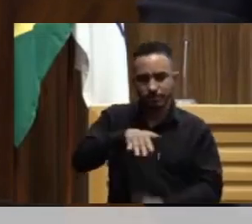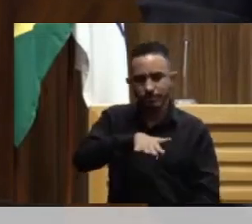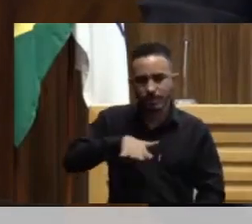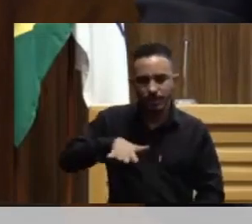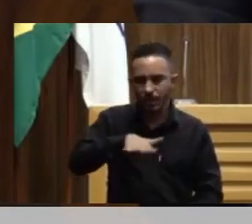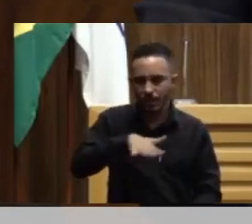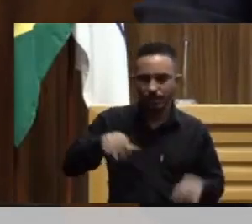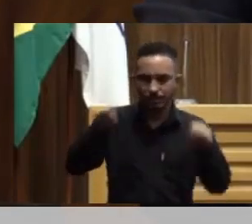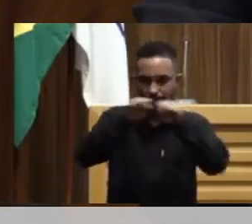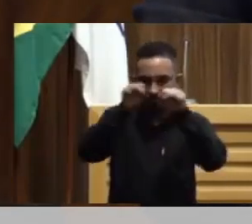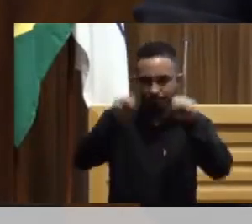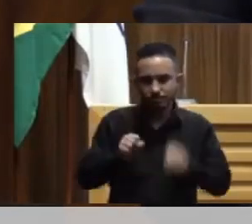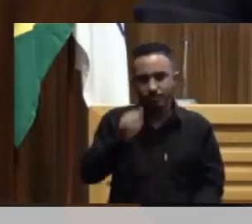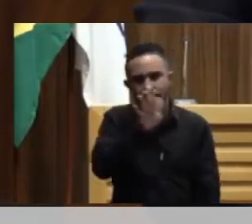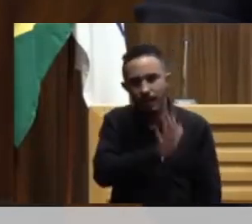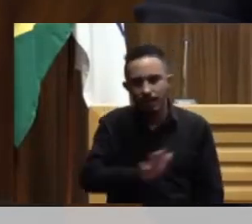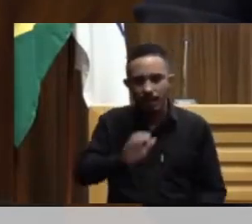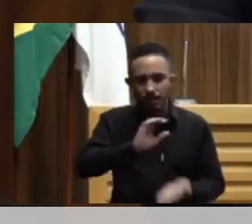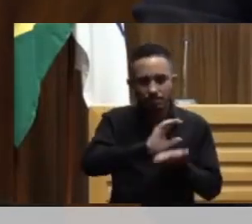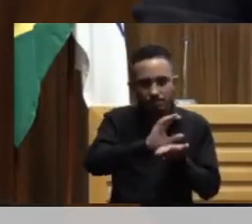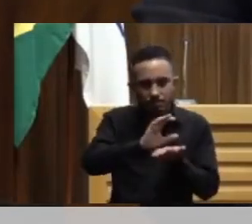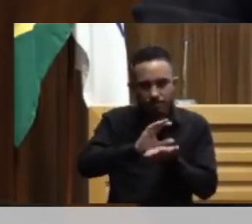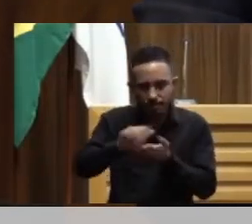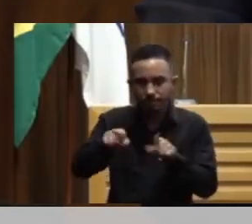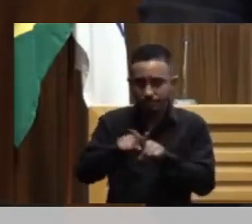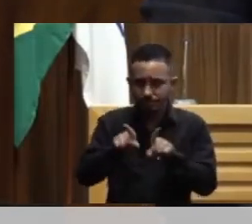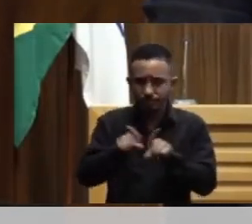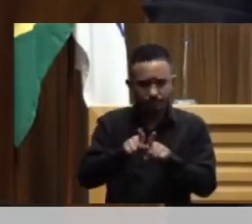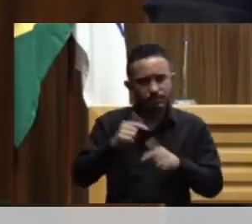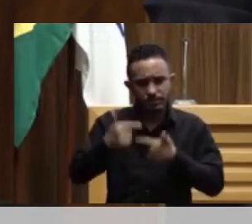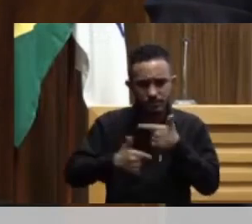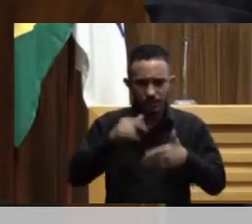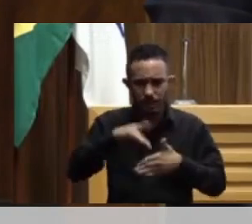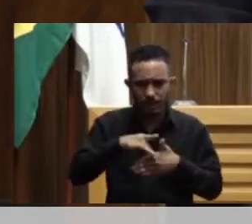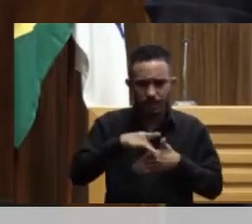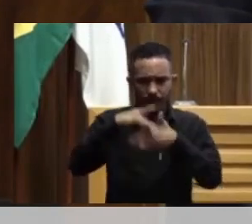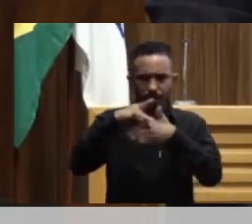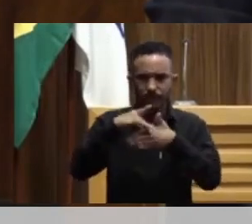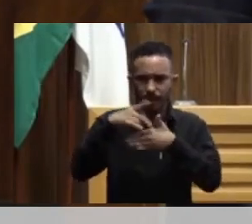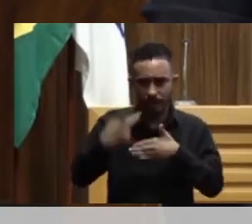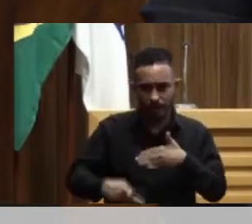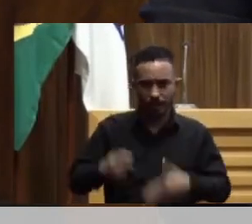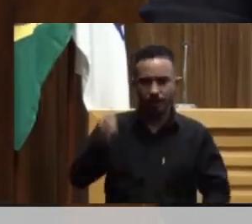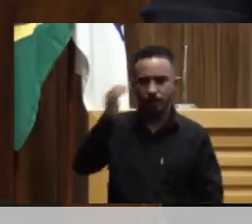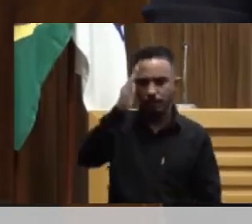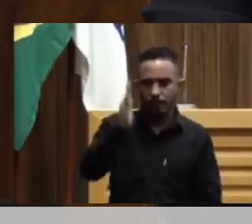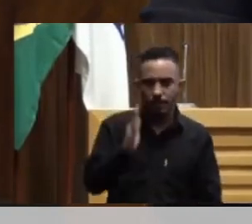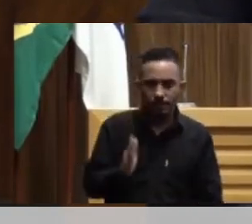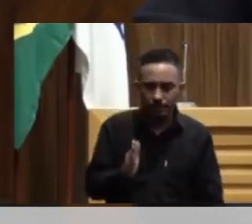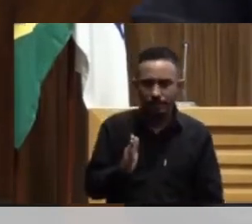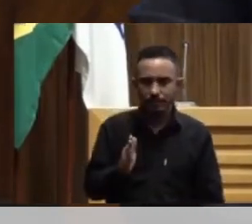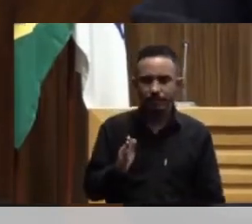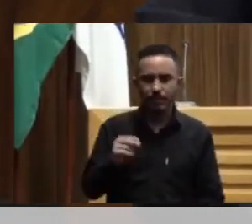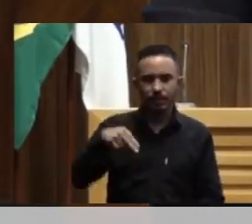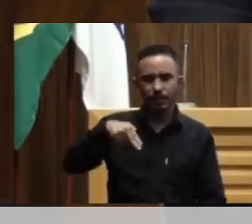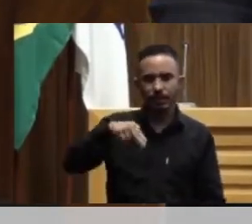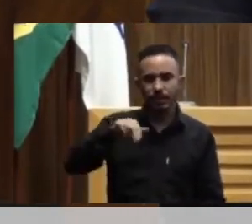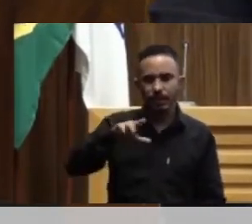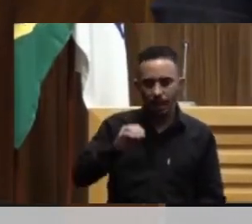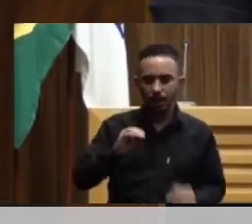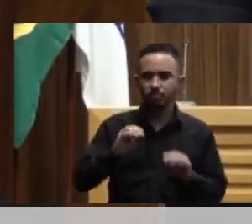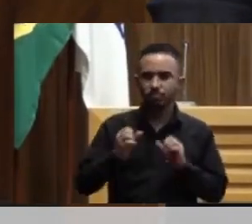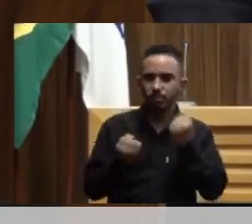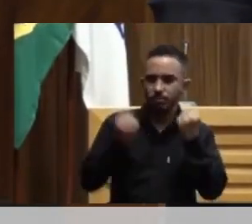nosso Sistema Nacional de Fomento e tem liderado esse processo no Brasil da neoindustrialização. Muito